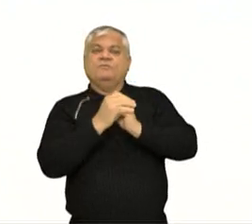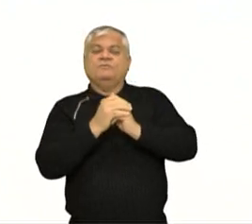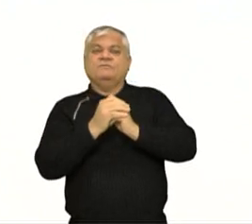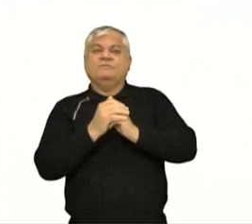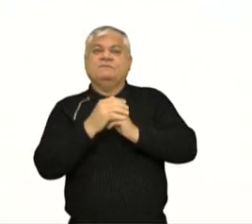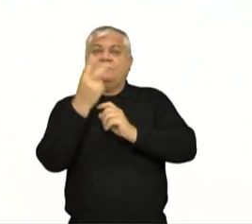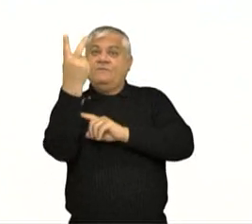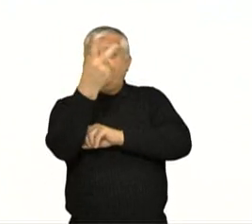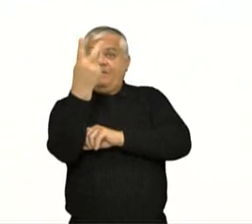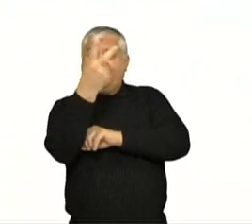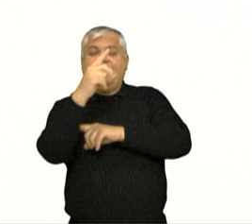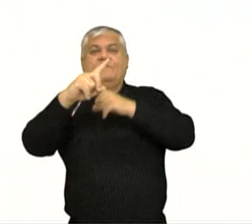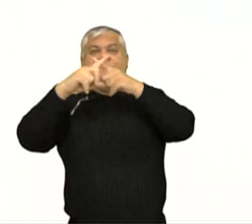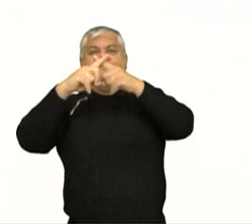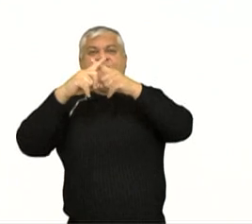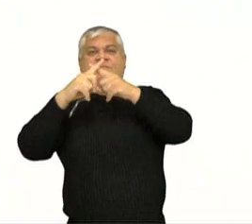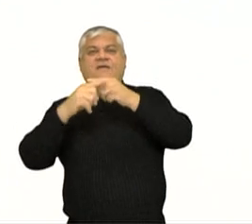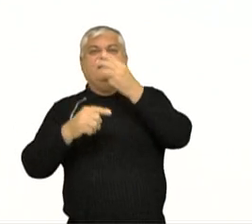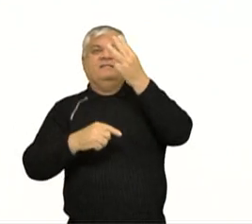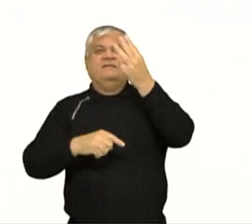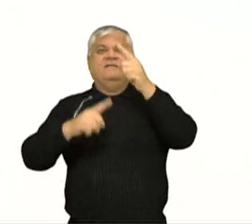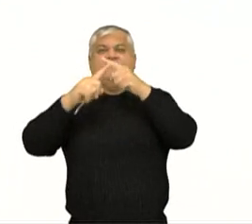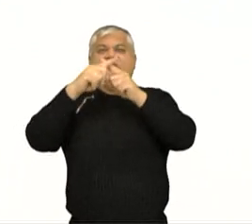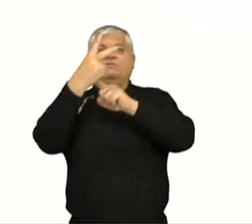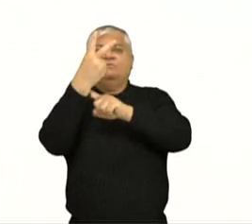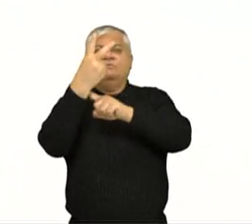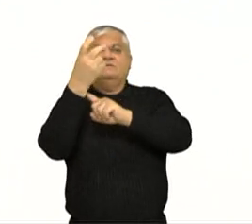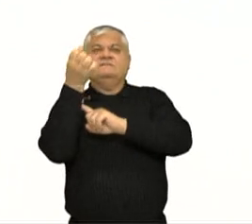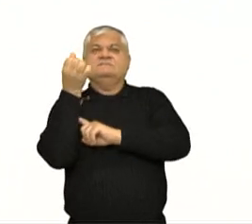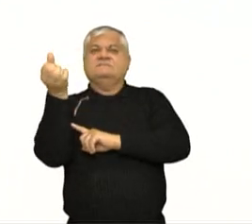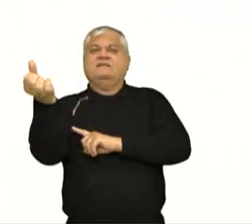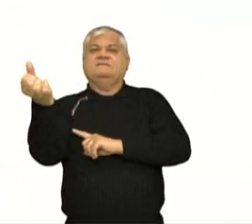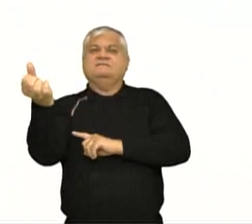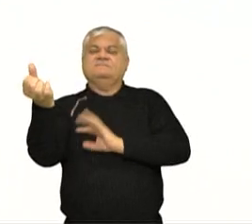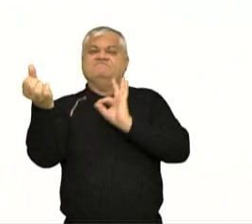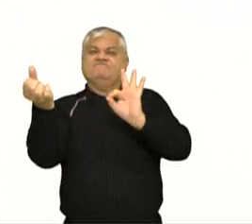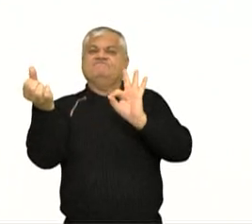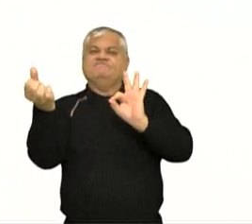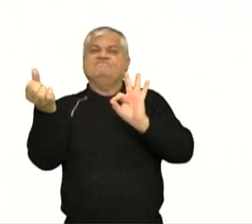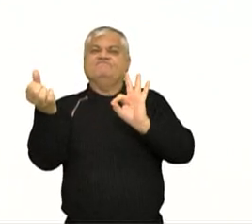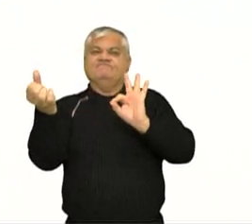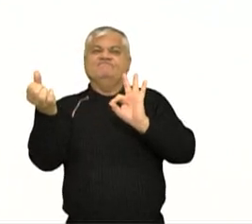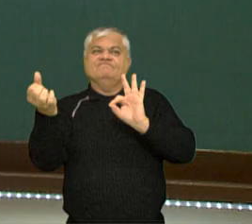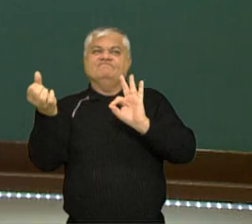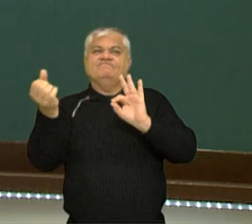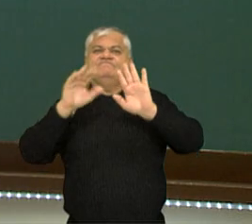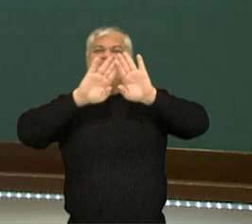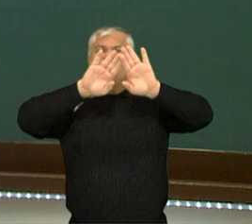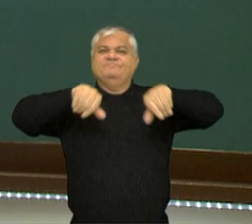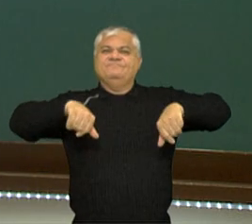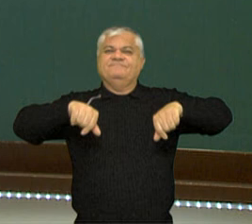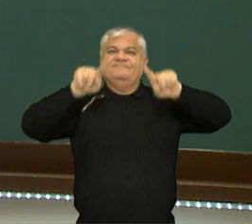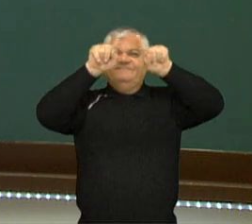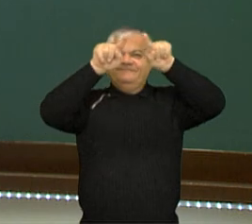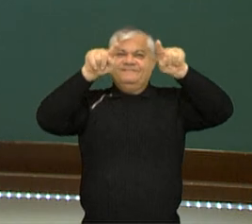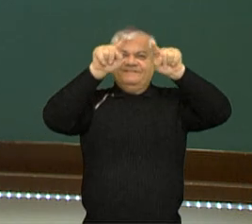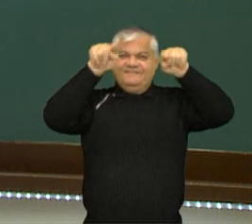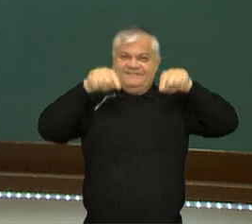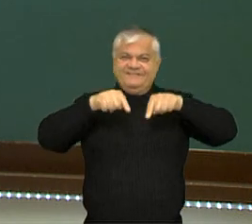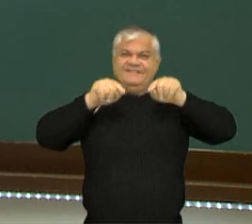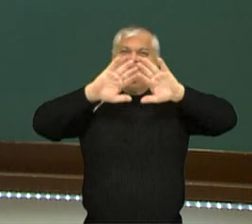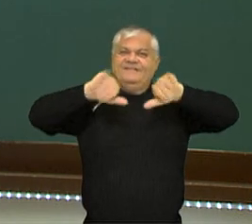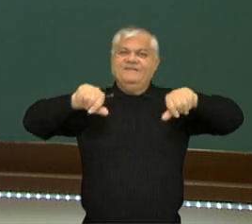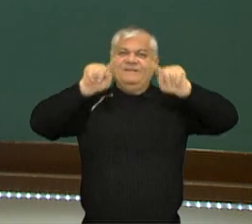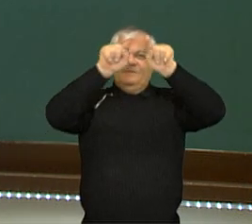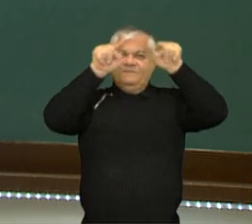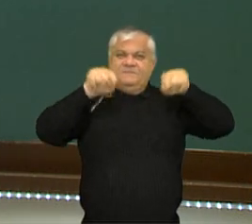único expoente. Então, multiplicamos 3 vezes 2, 6. E eliminamos o colchetes. Então, fica apenas